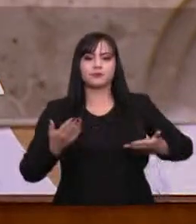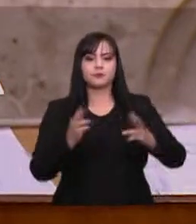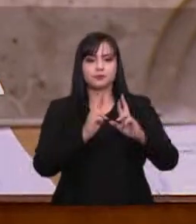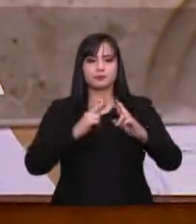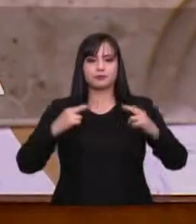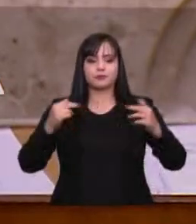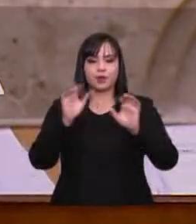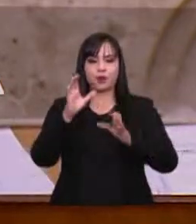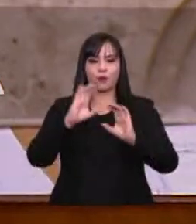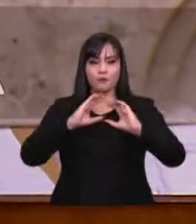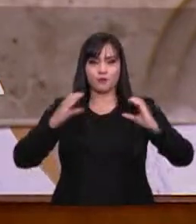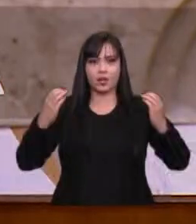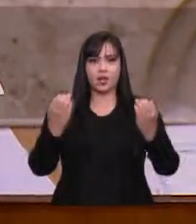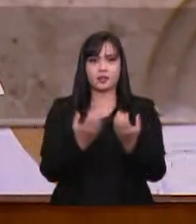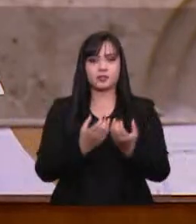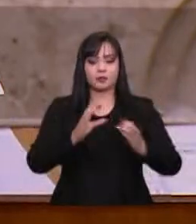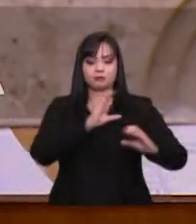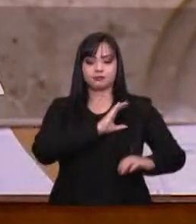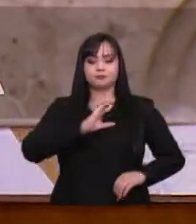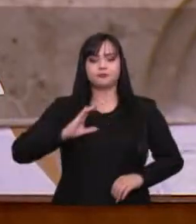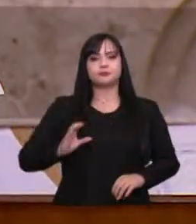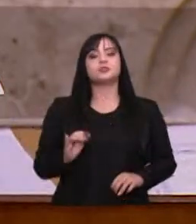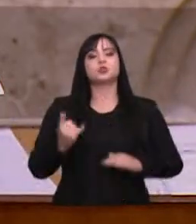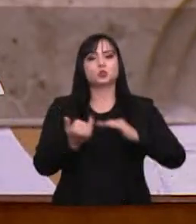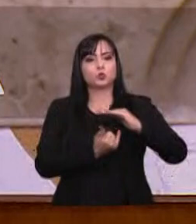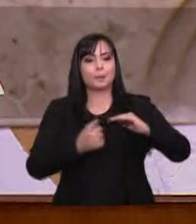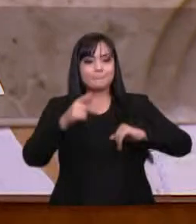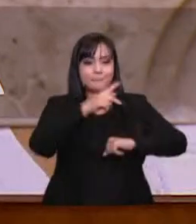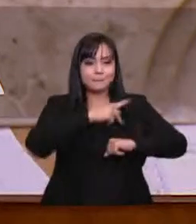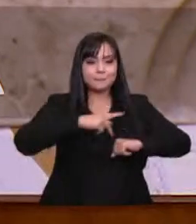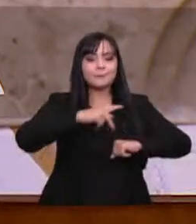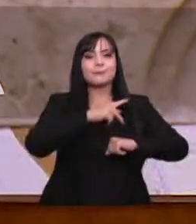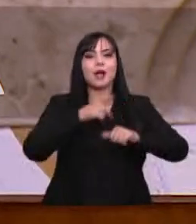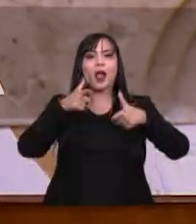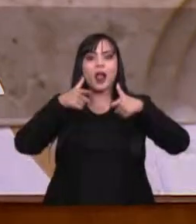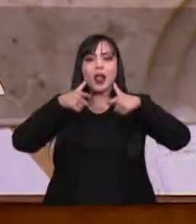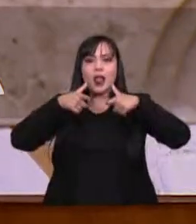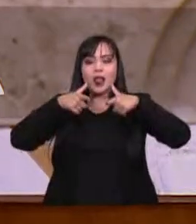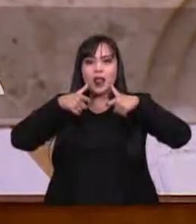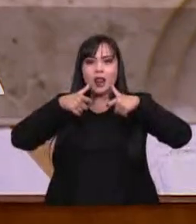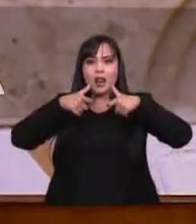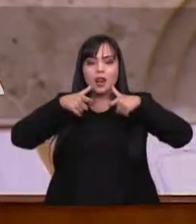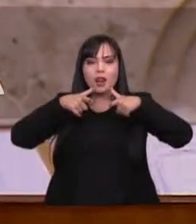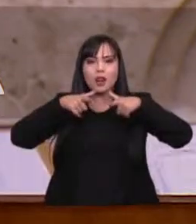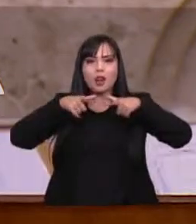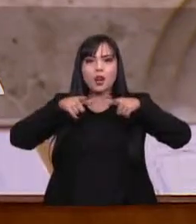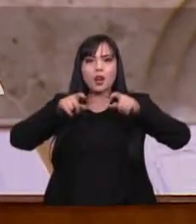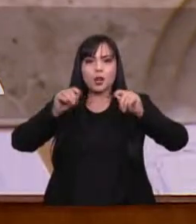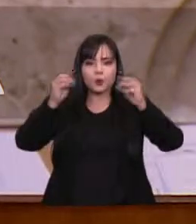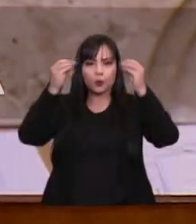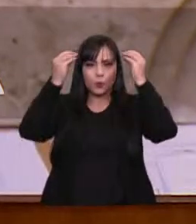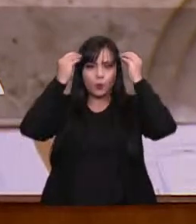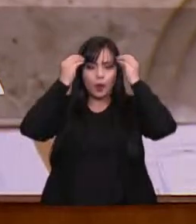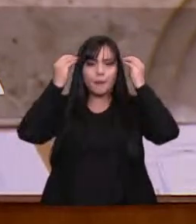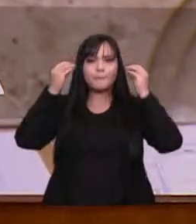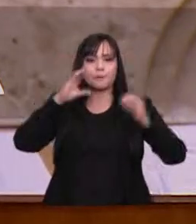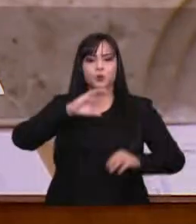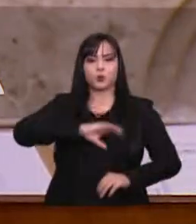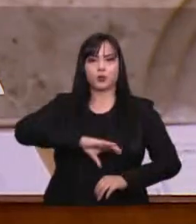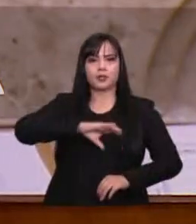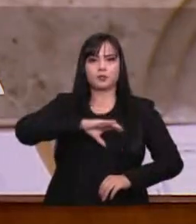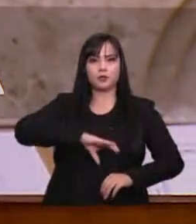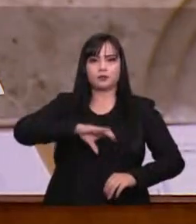das jurisições constitucionais dos Países de Língua Portuguesa contamos